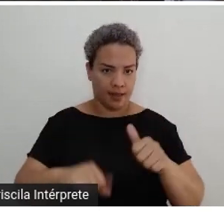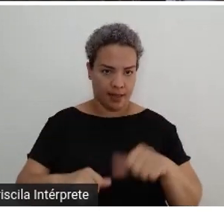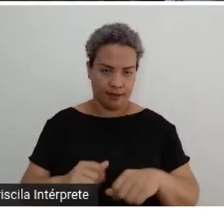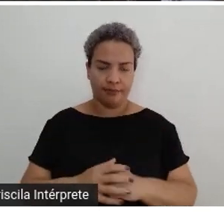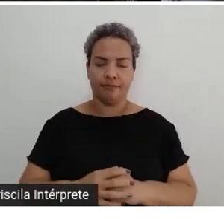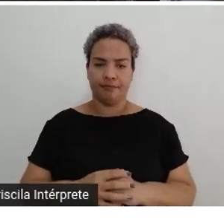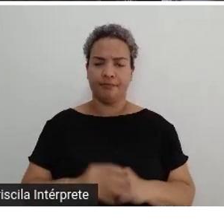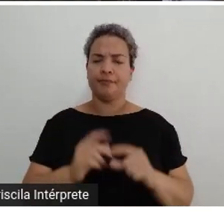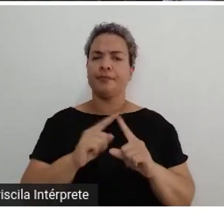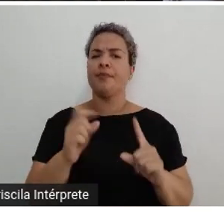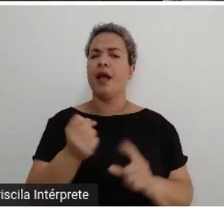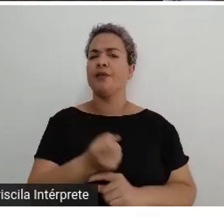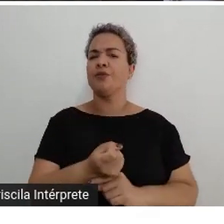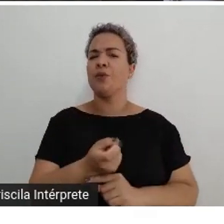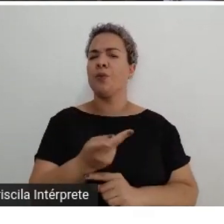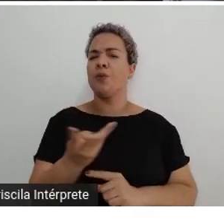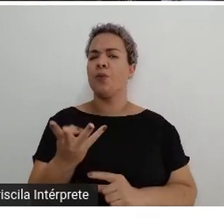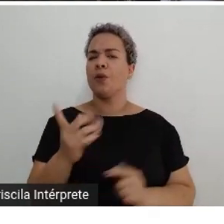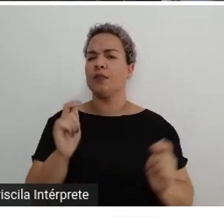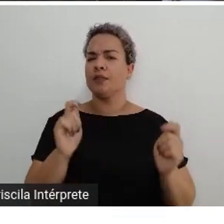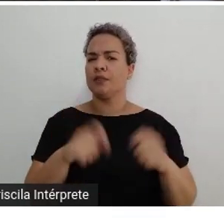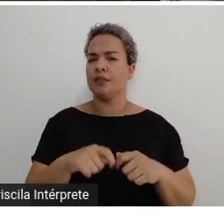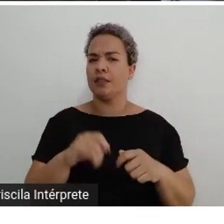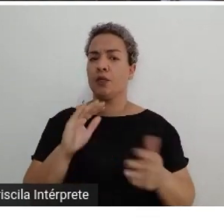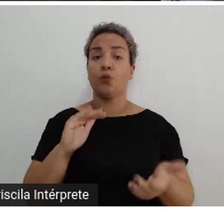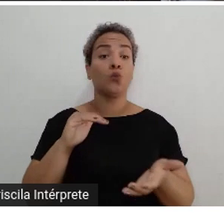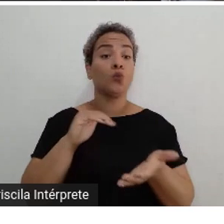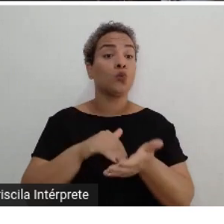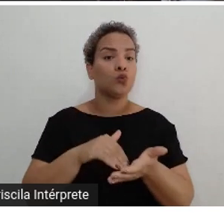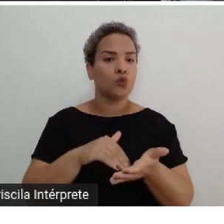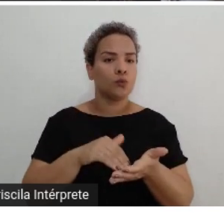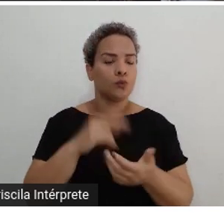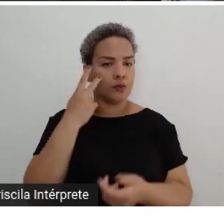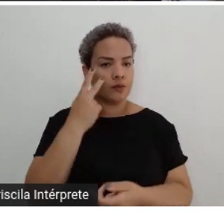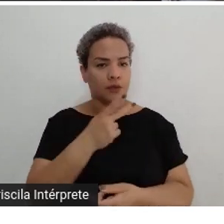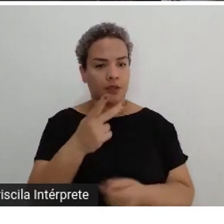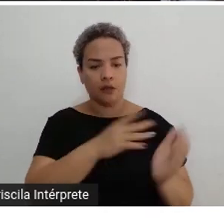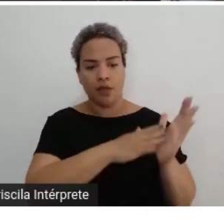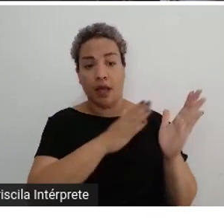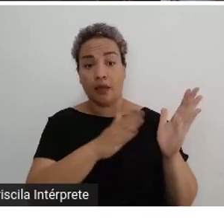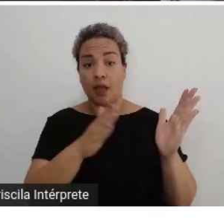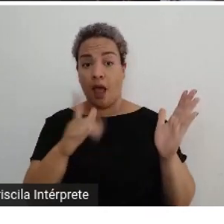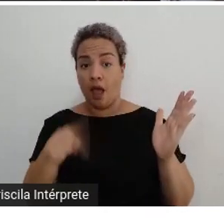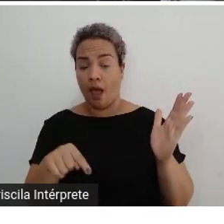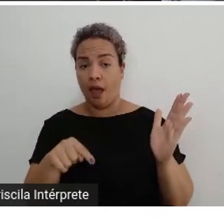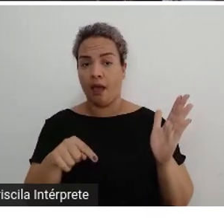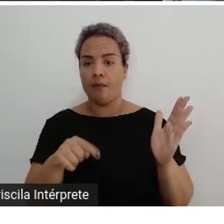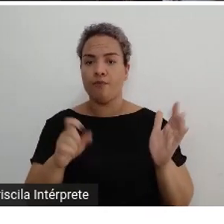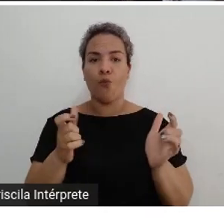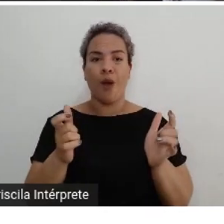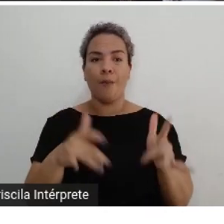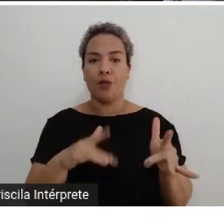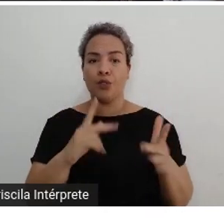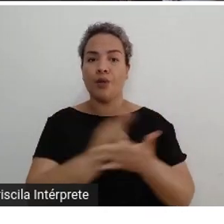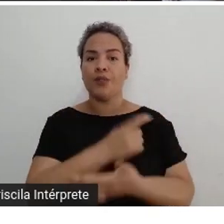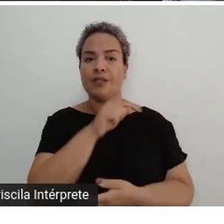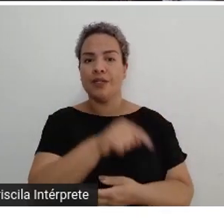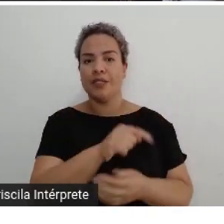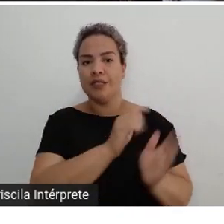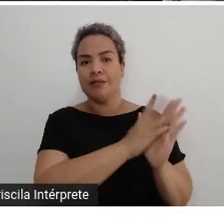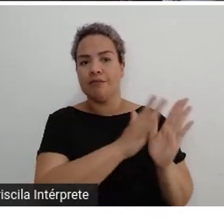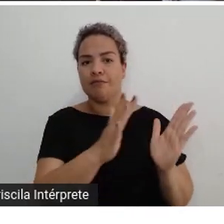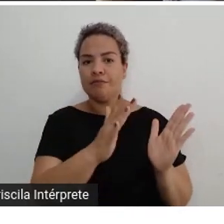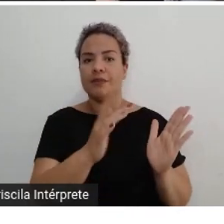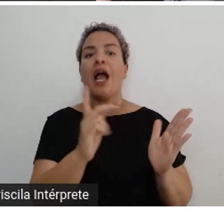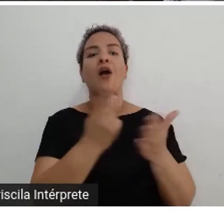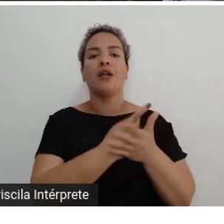em quantas vezes ele foi o último nó visitado? Quer dizer, o abandono ocorreu ali. É importante aqui,